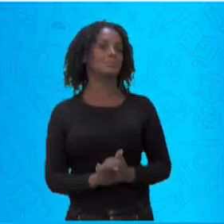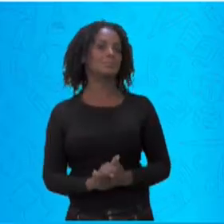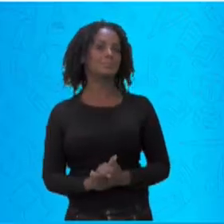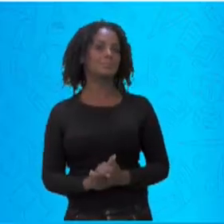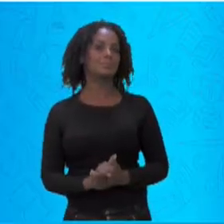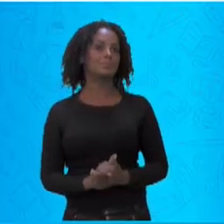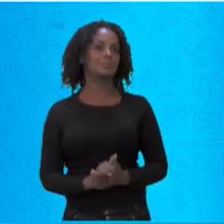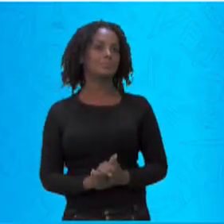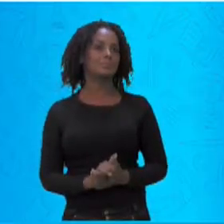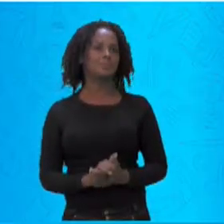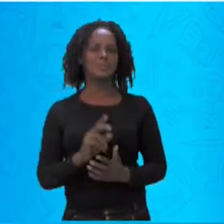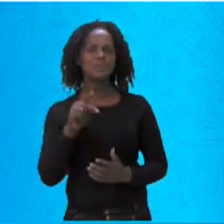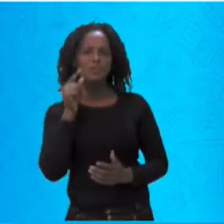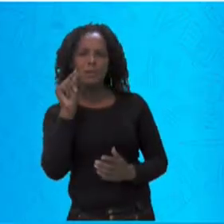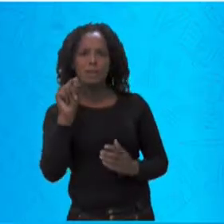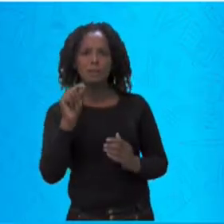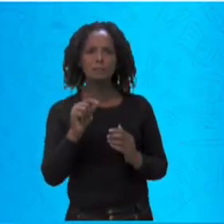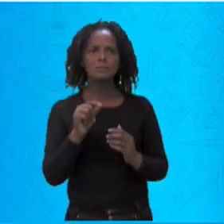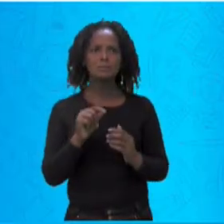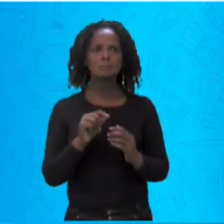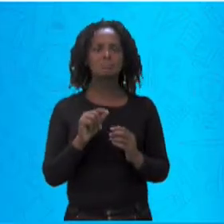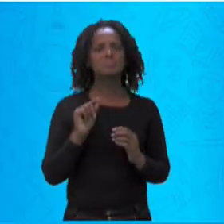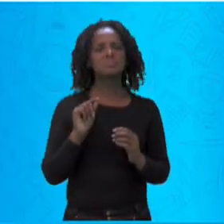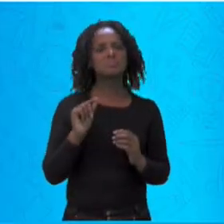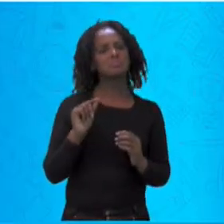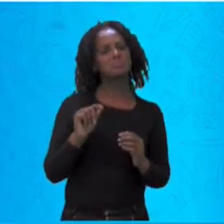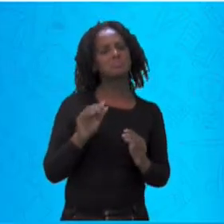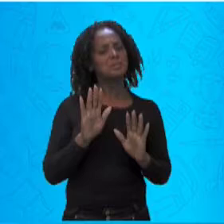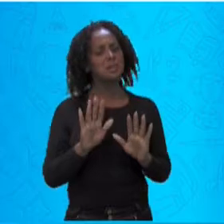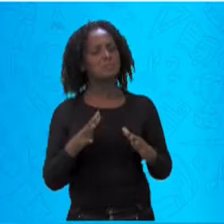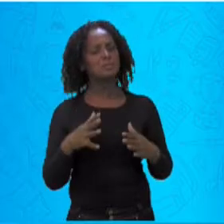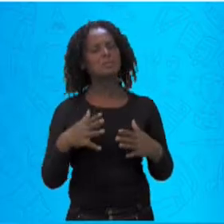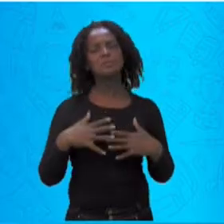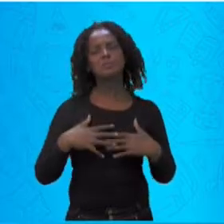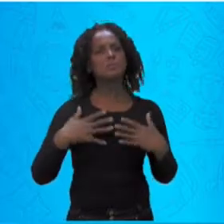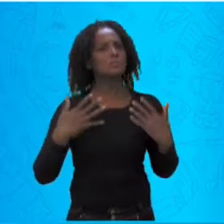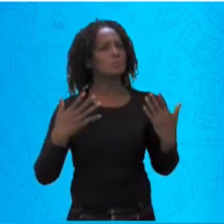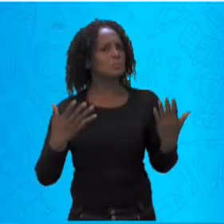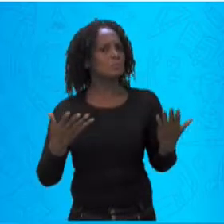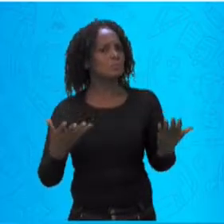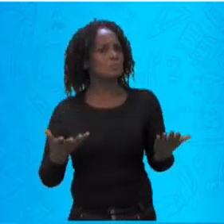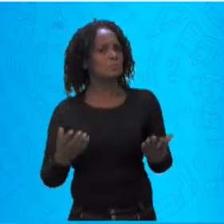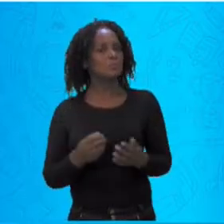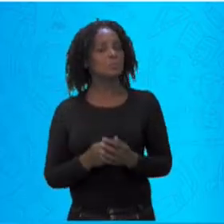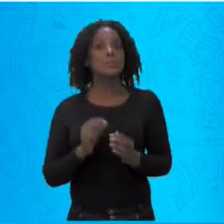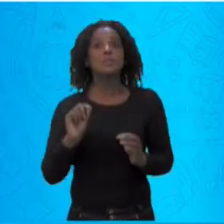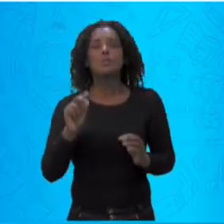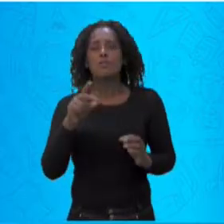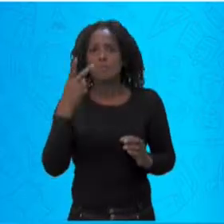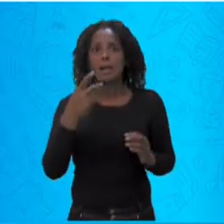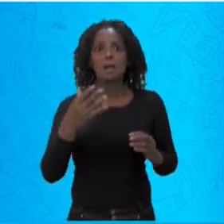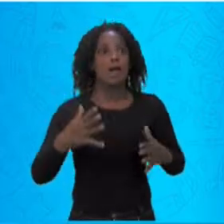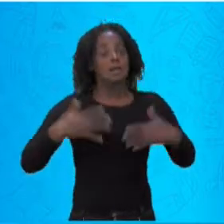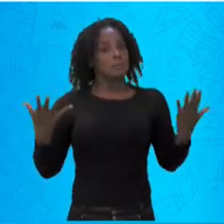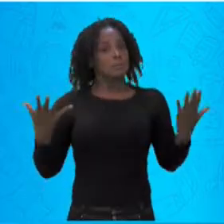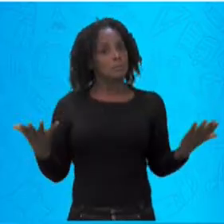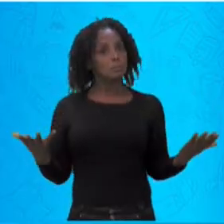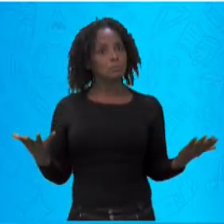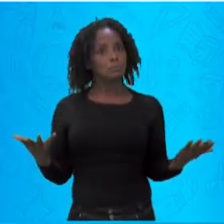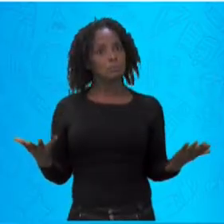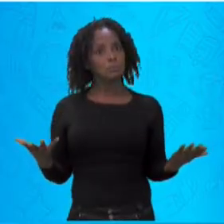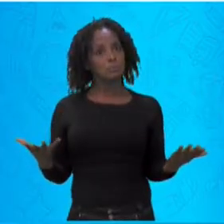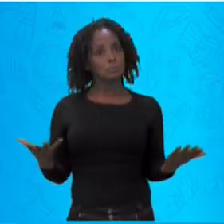exclamação. E se eu falar assim: que susto! Nem parece, né? E se eu falar assim: que